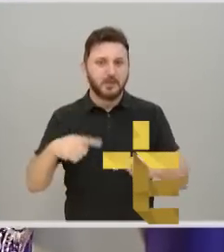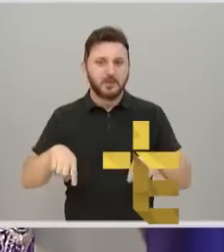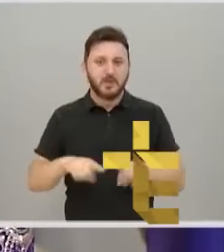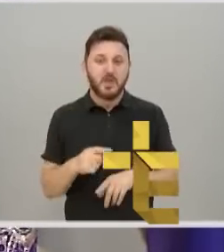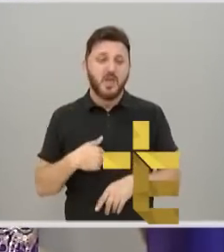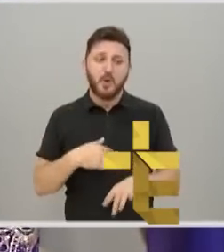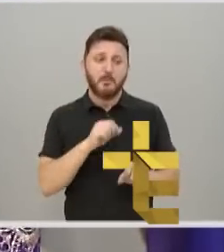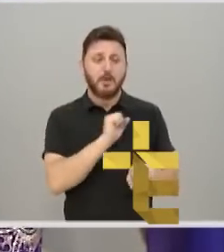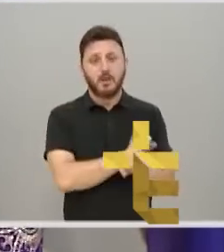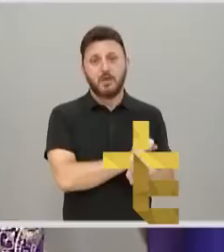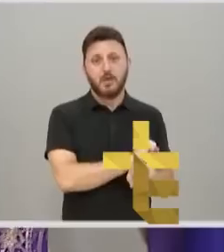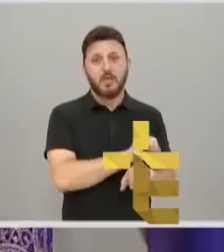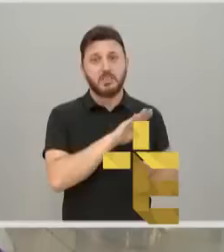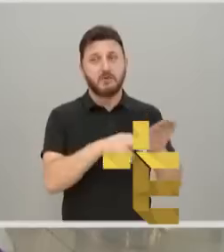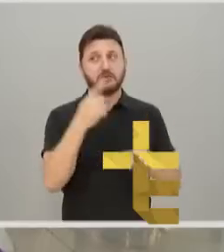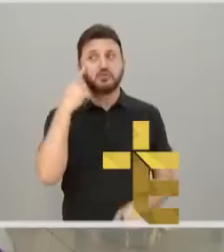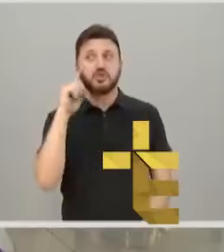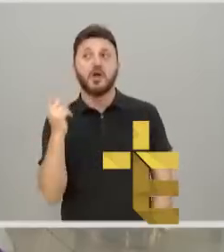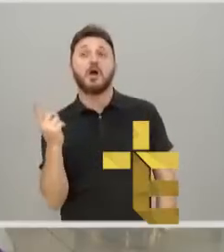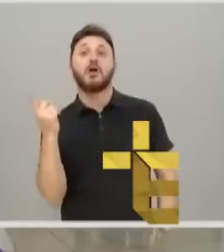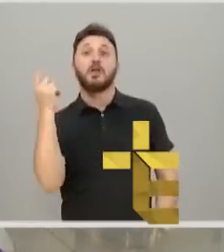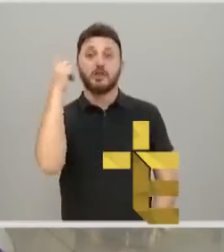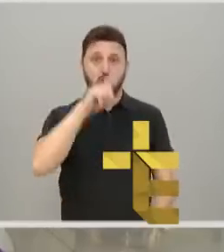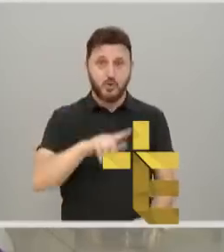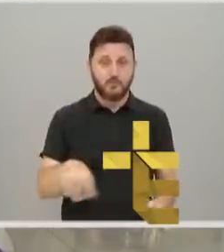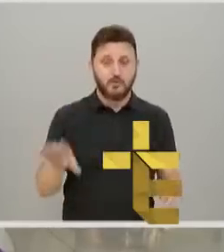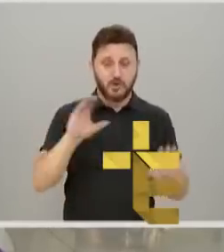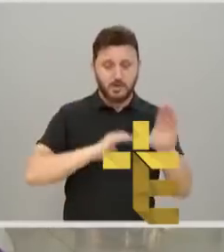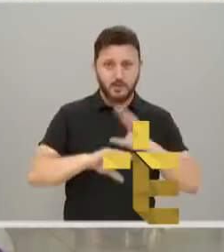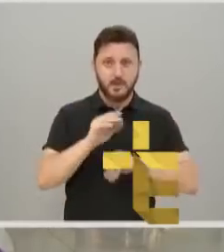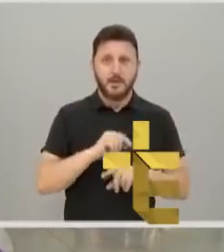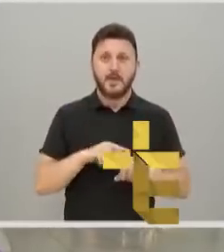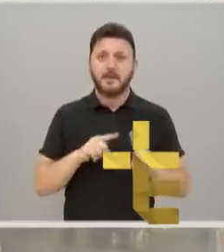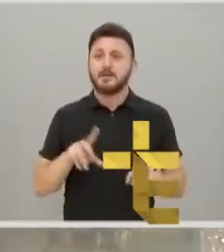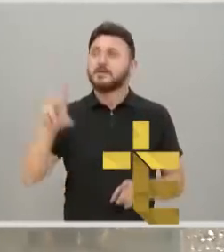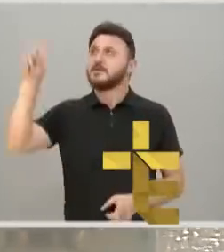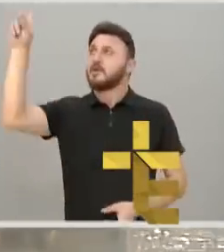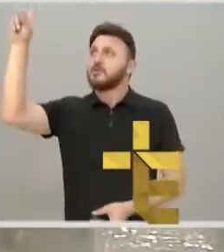volte, mas Deus colocou no meu coração